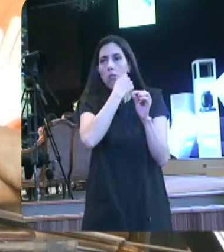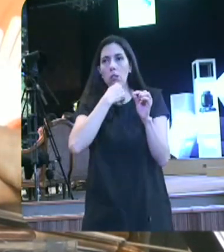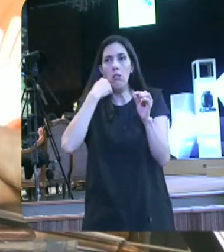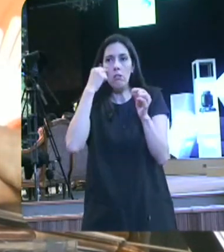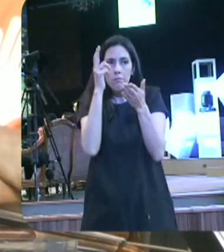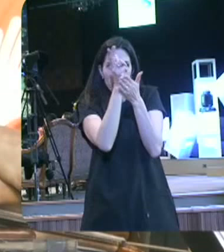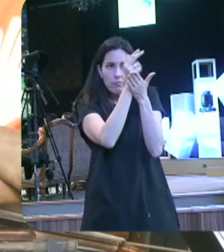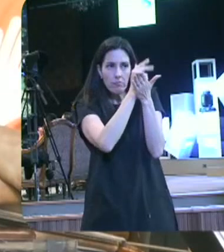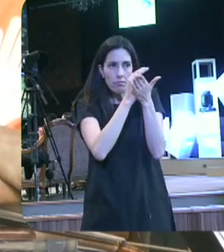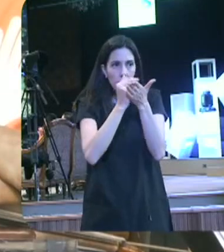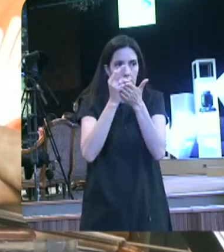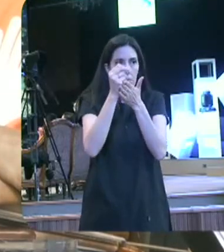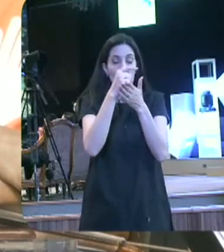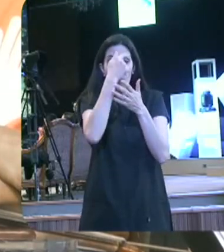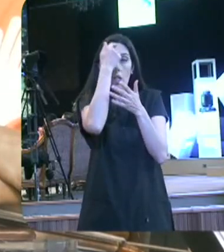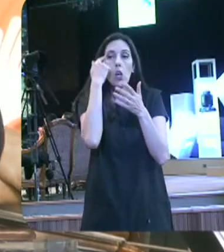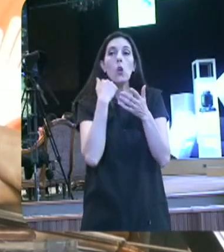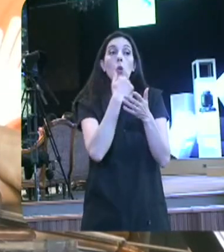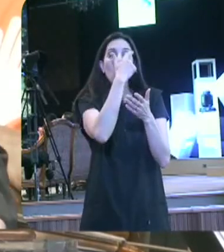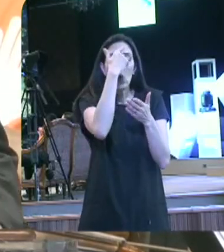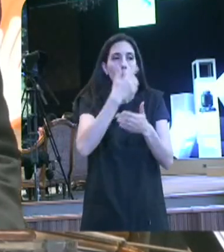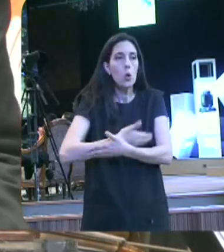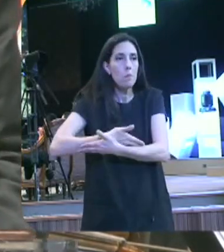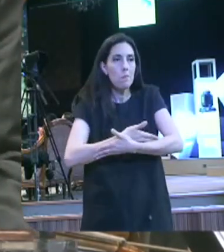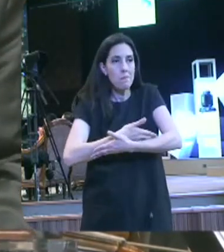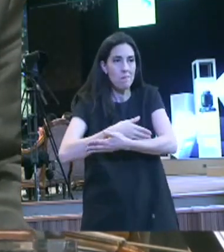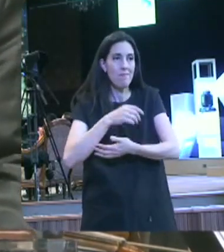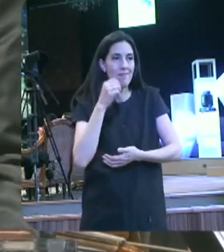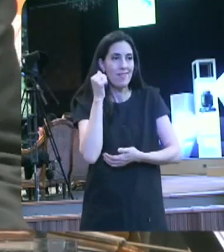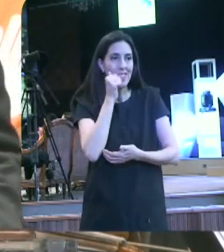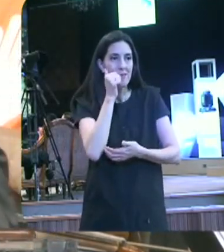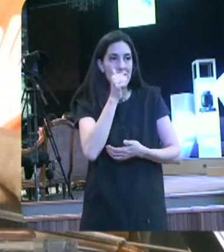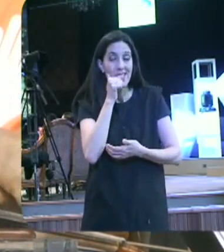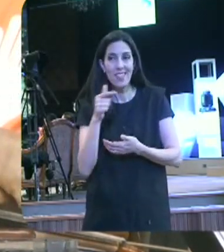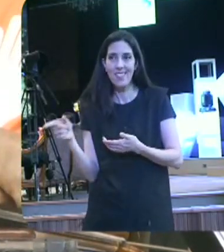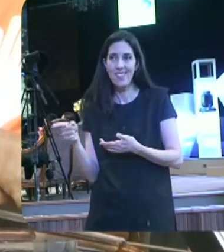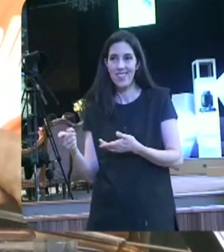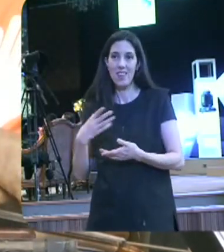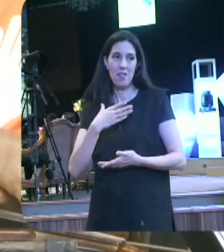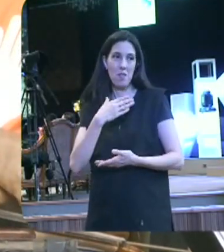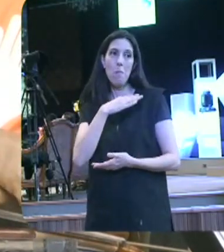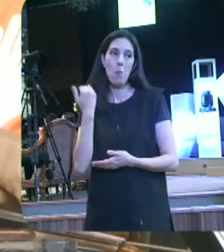o desenho do rostinho daquela menina.